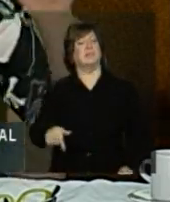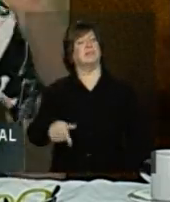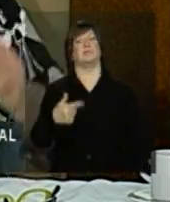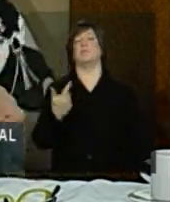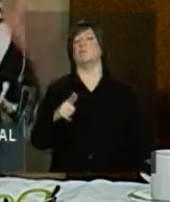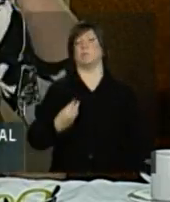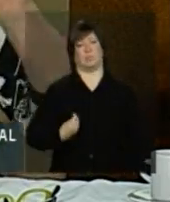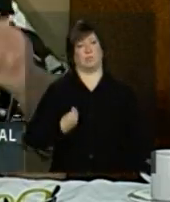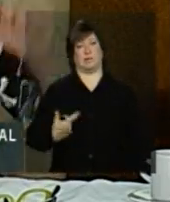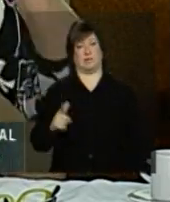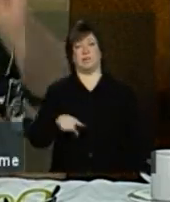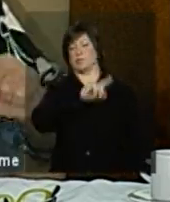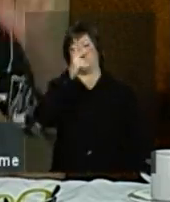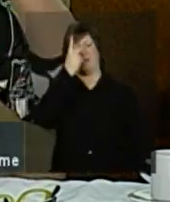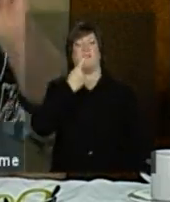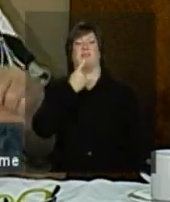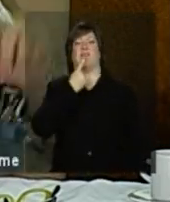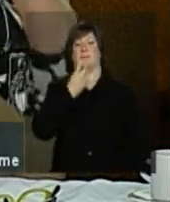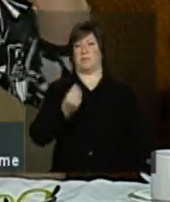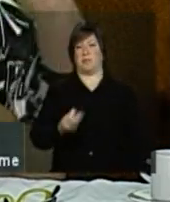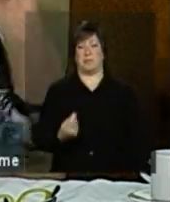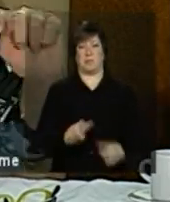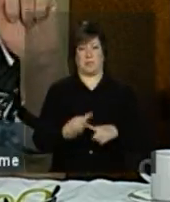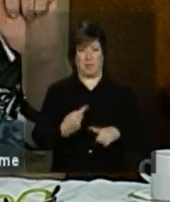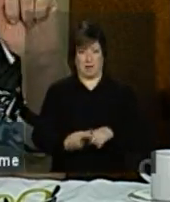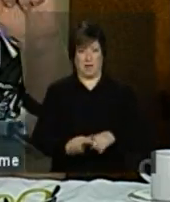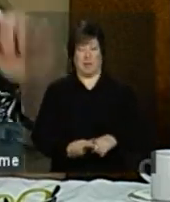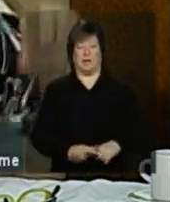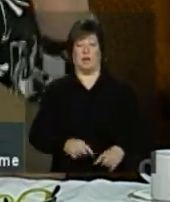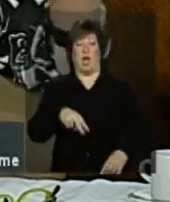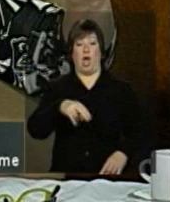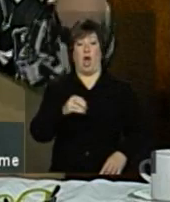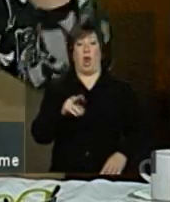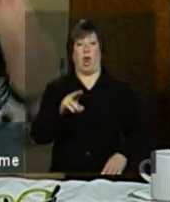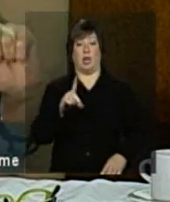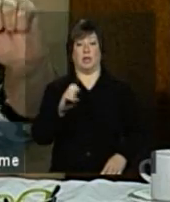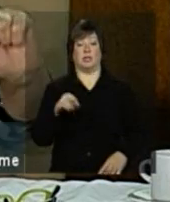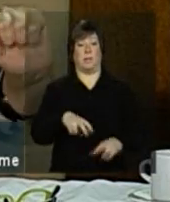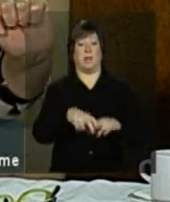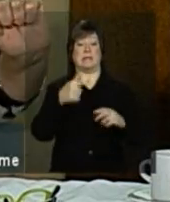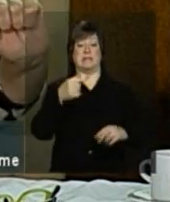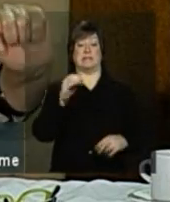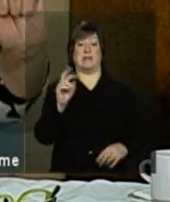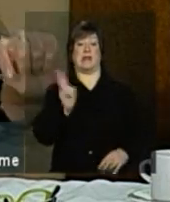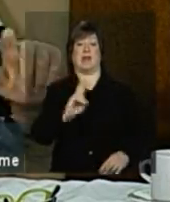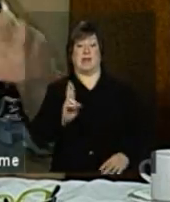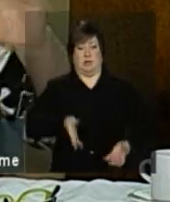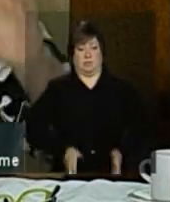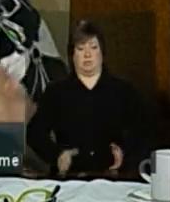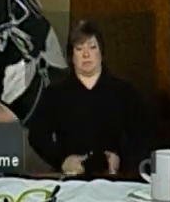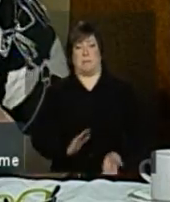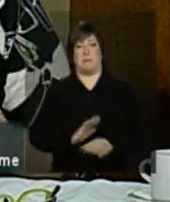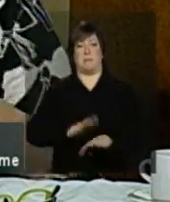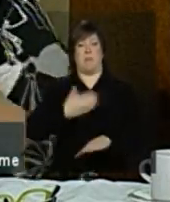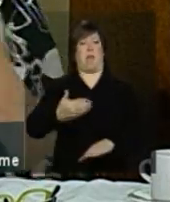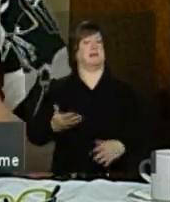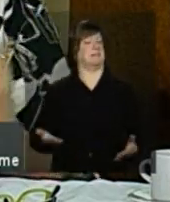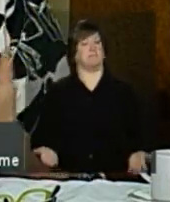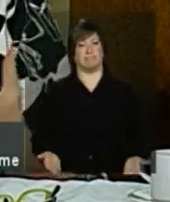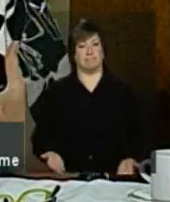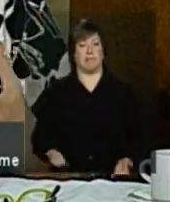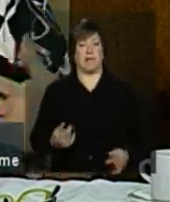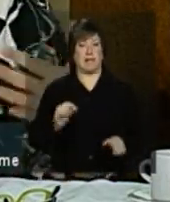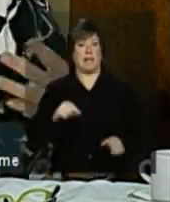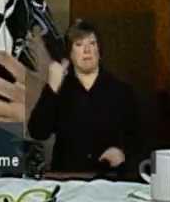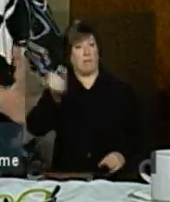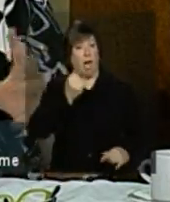todo no Brasil continua achando que nordestino por causa de R 70 vai começar a ter mais filho então é é importante